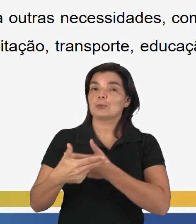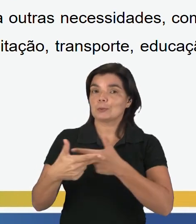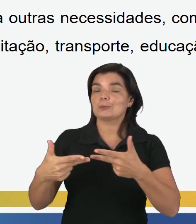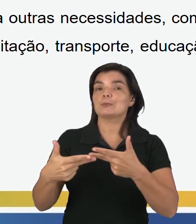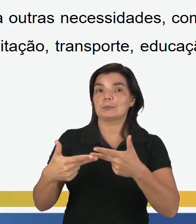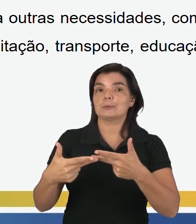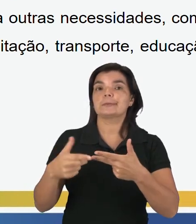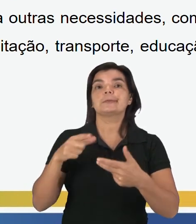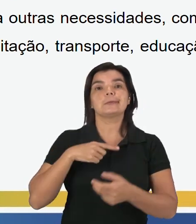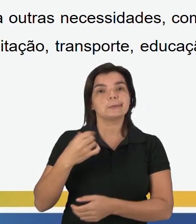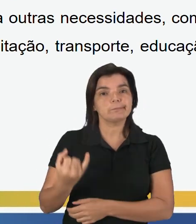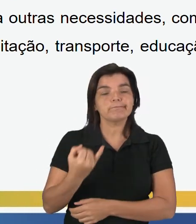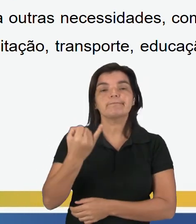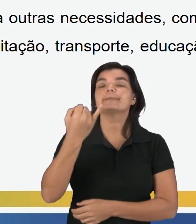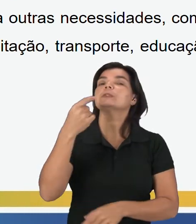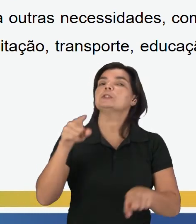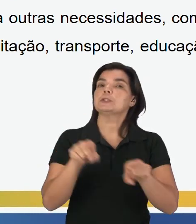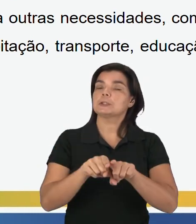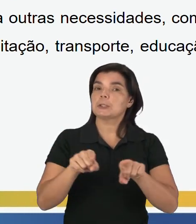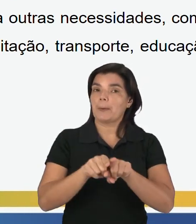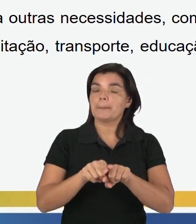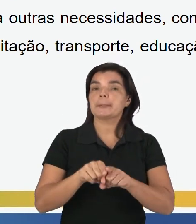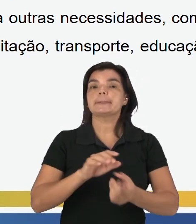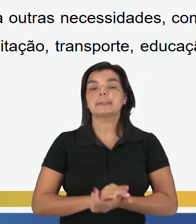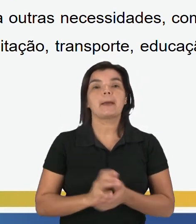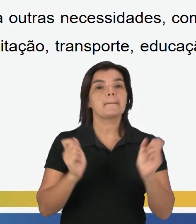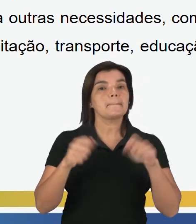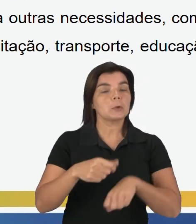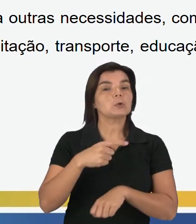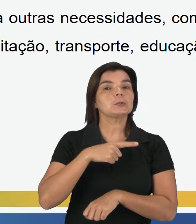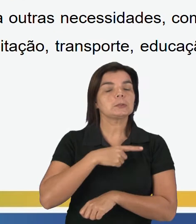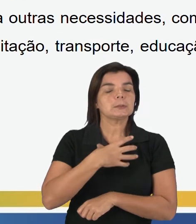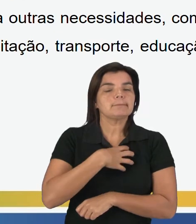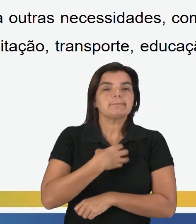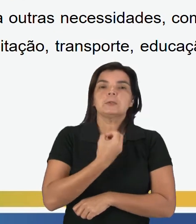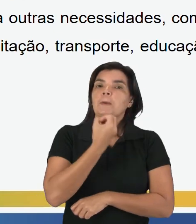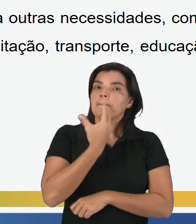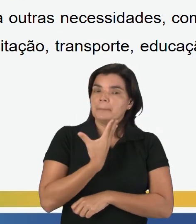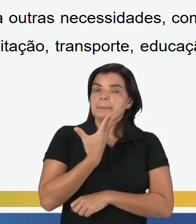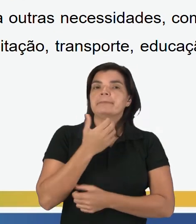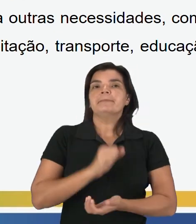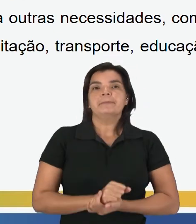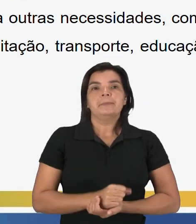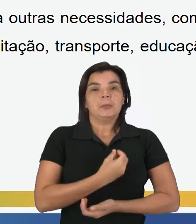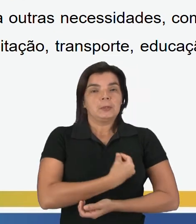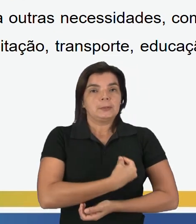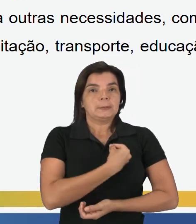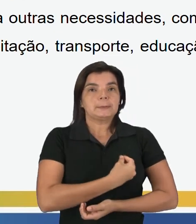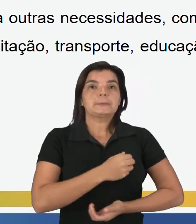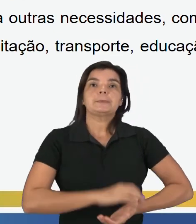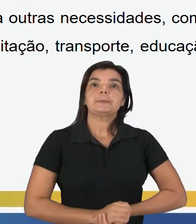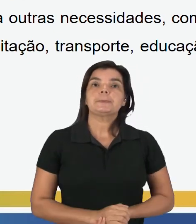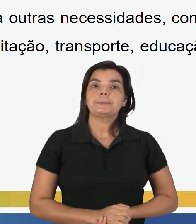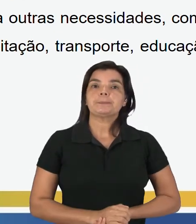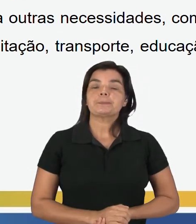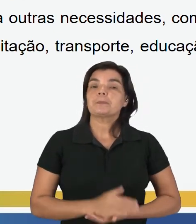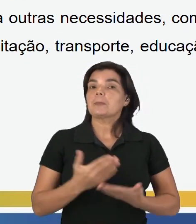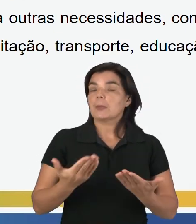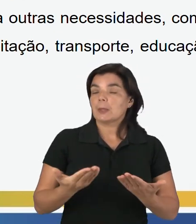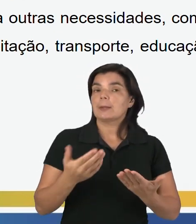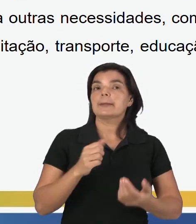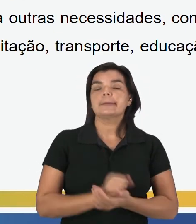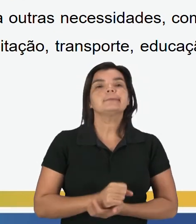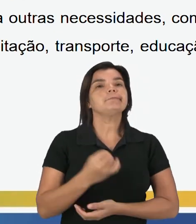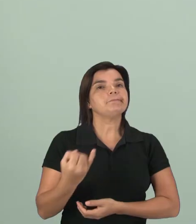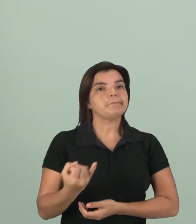produtos, né, que são essenciais, que a gente considera para que a pessoa, né, se sinta bem nessa nossa vida. Então, isso